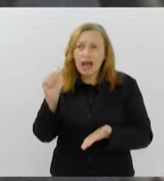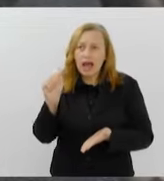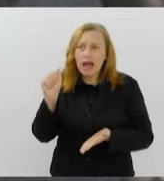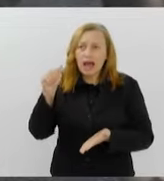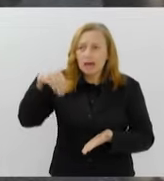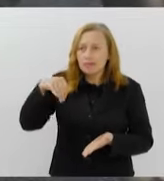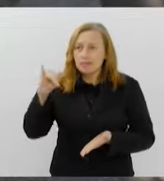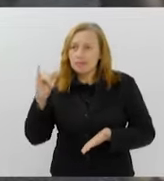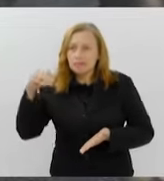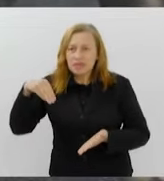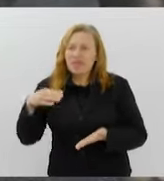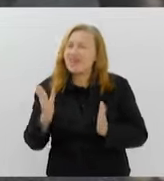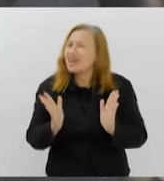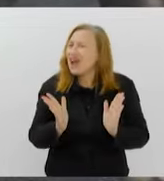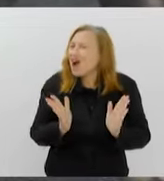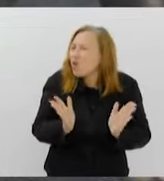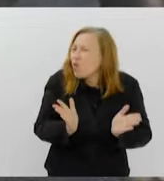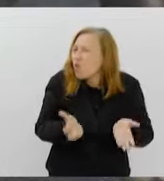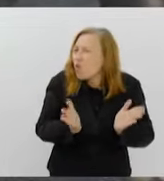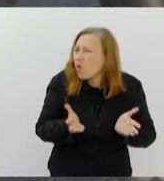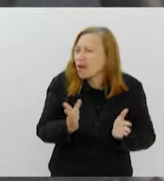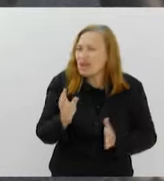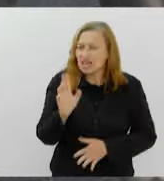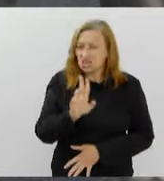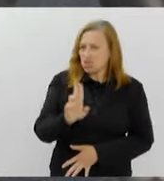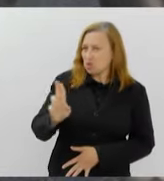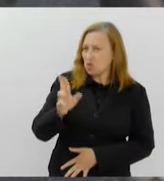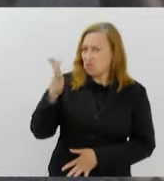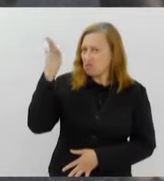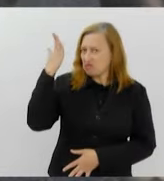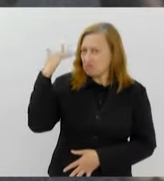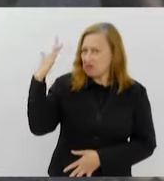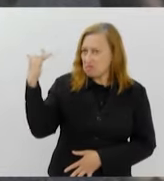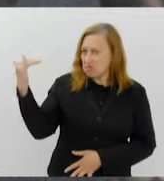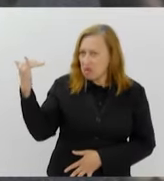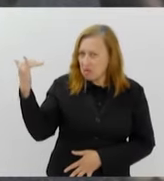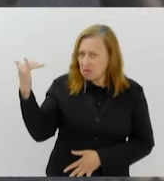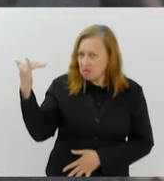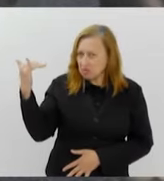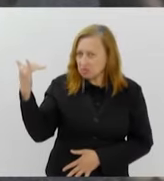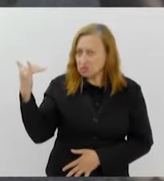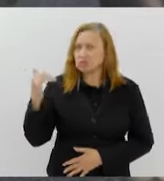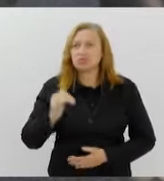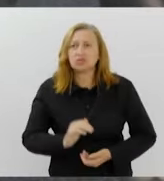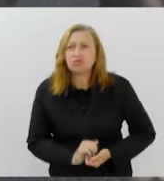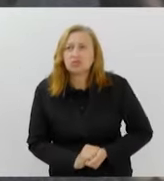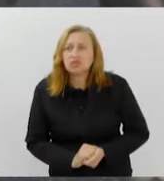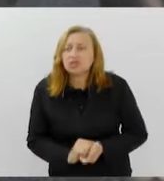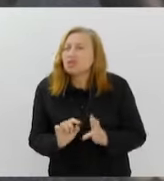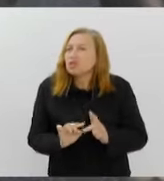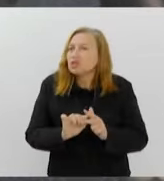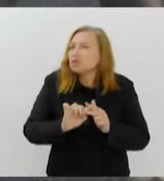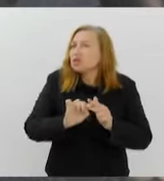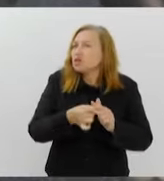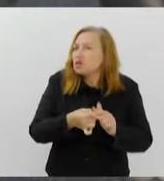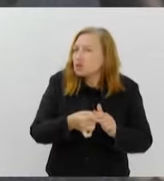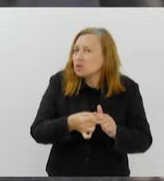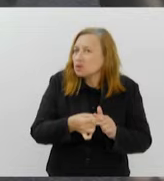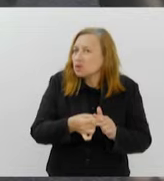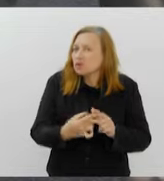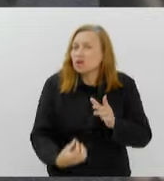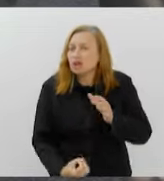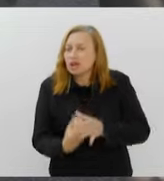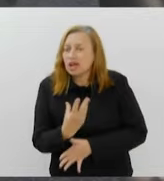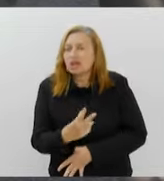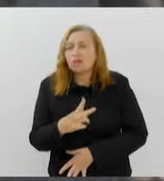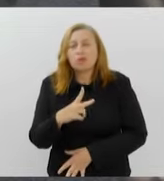e agora esse nome que era tão que foi inclusive capaz de alterar algo construído pelo